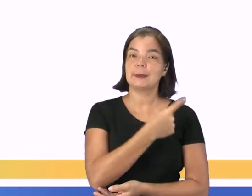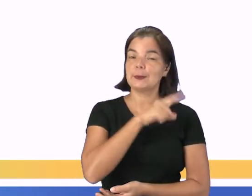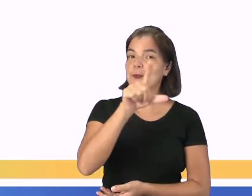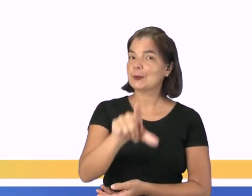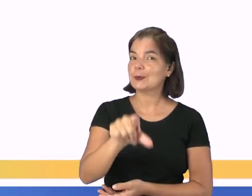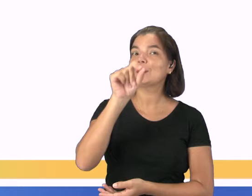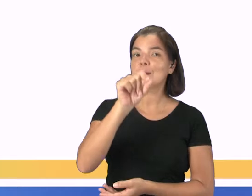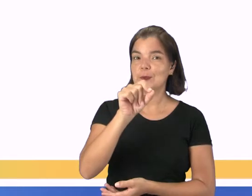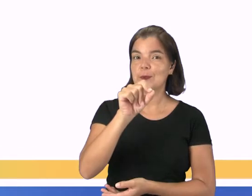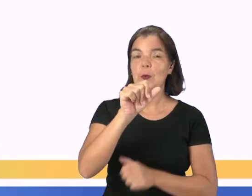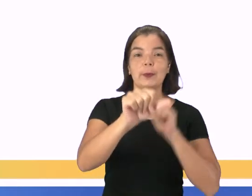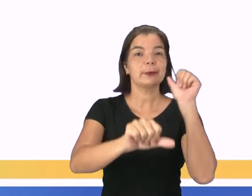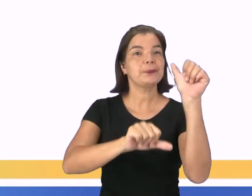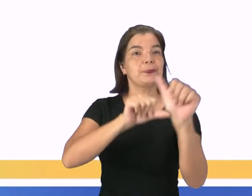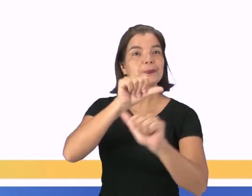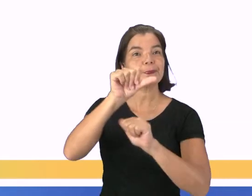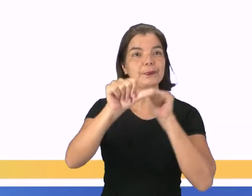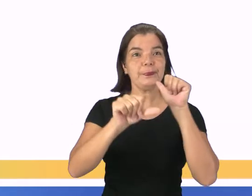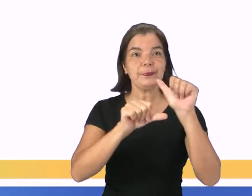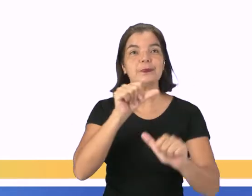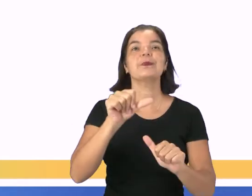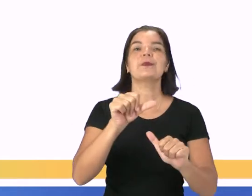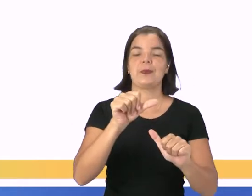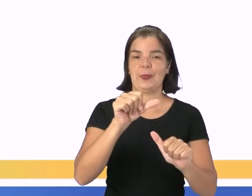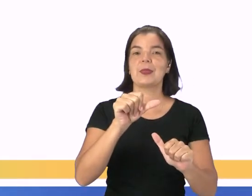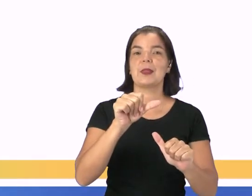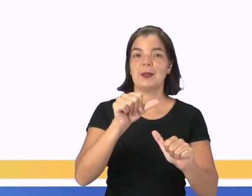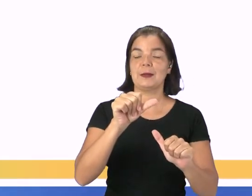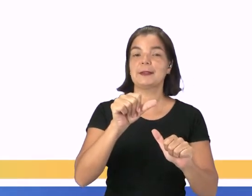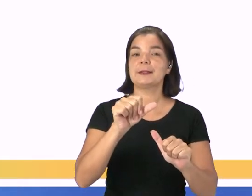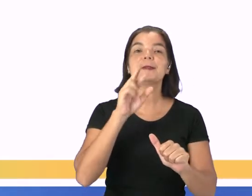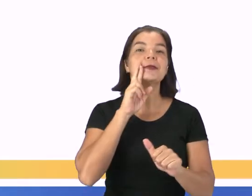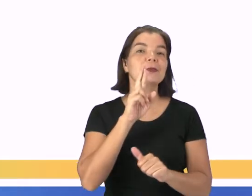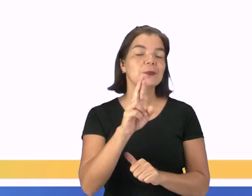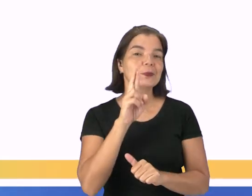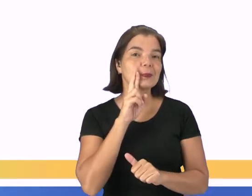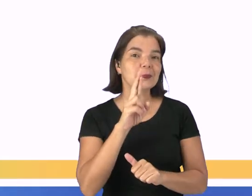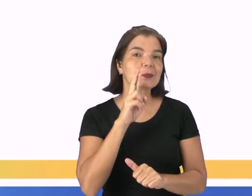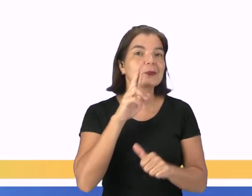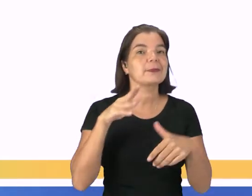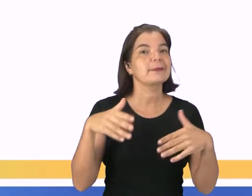por transformar aí na nossa resolução, né?